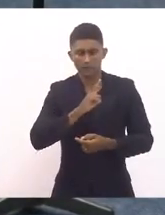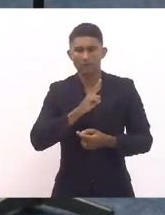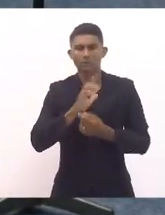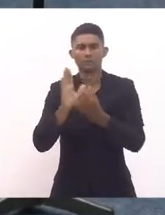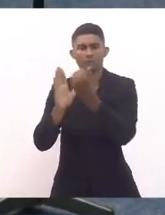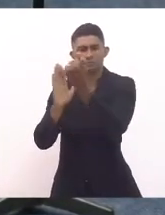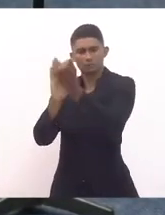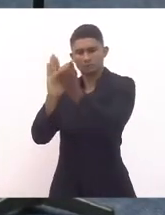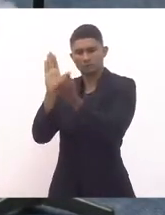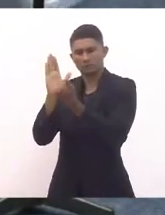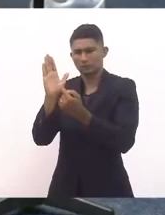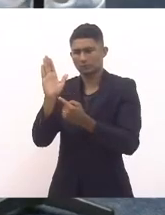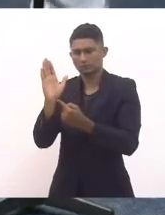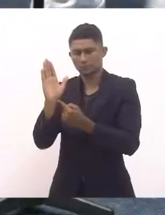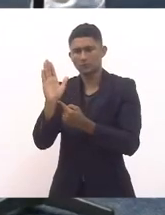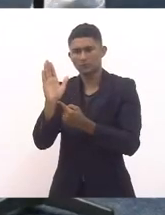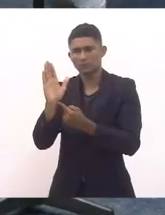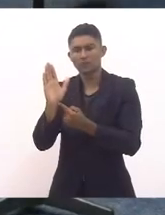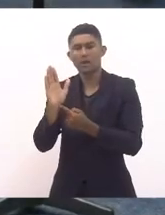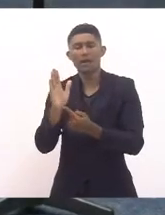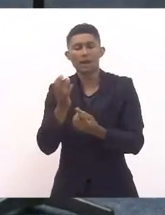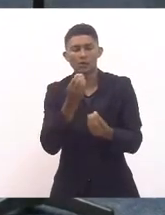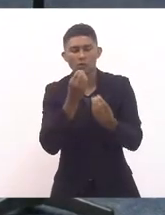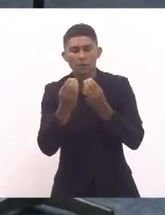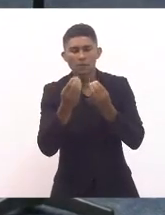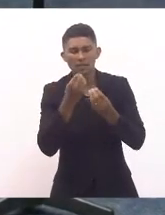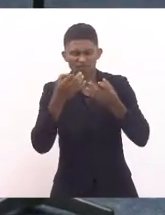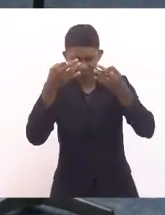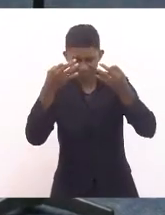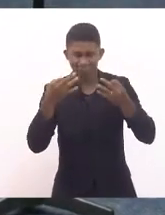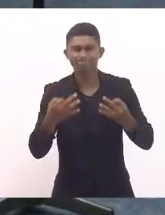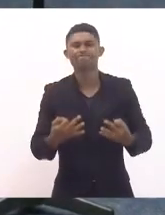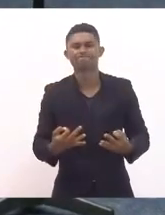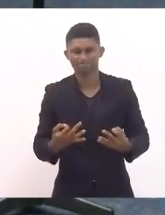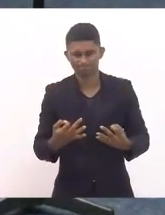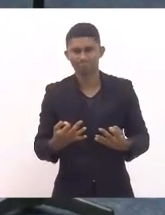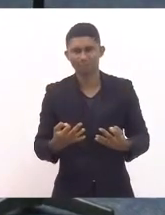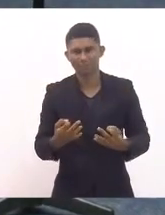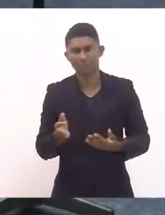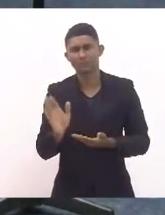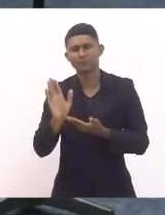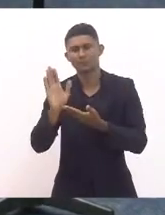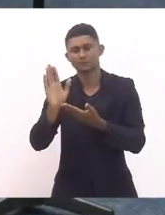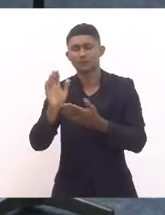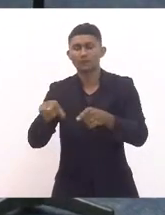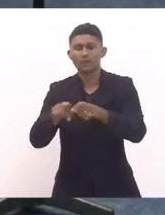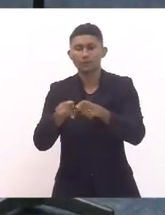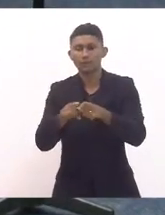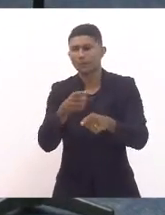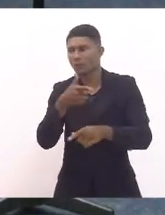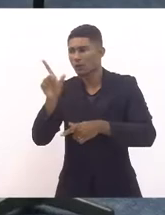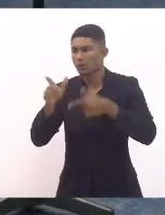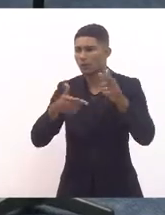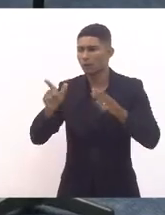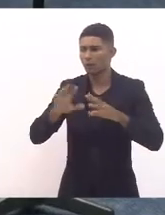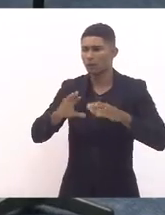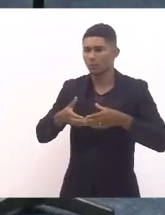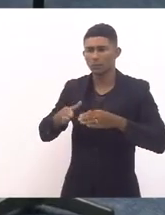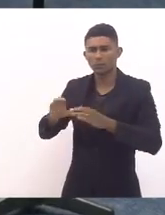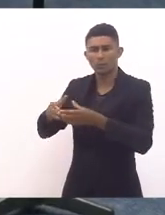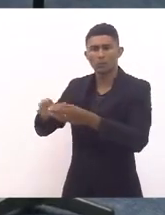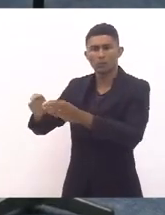pela Alimentação Adequada e Saudável e várias outras organizações, deputada Lucinha,